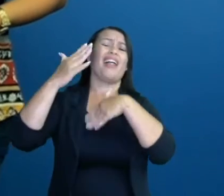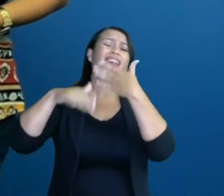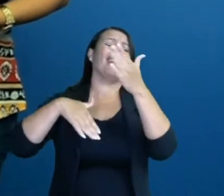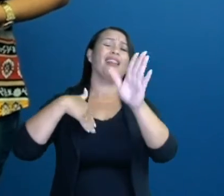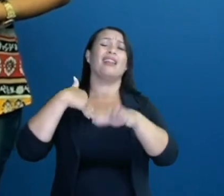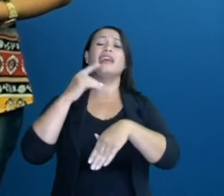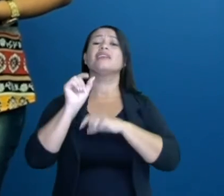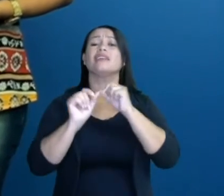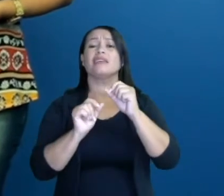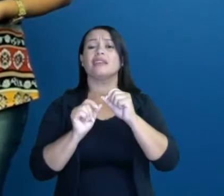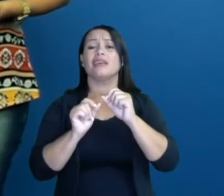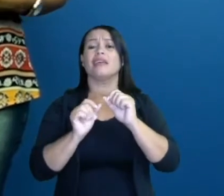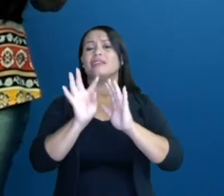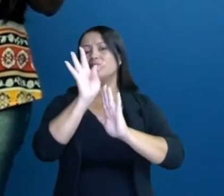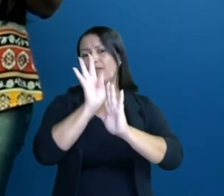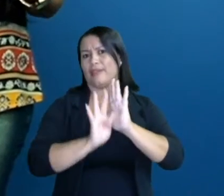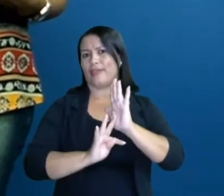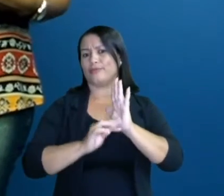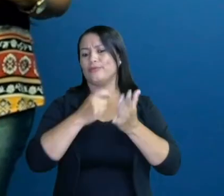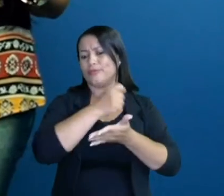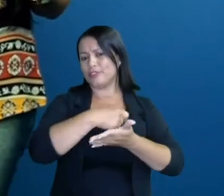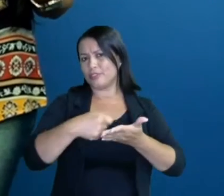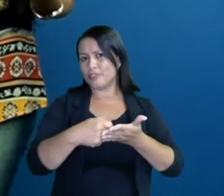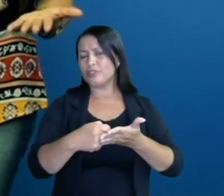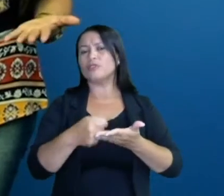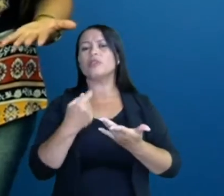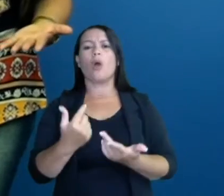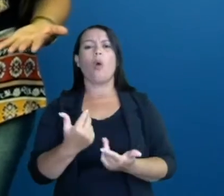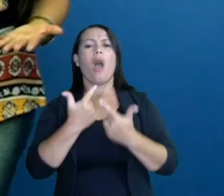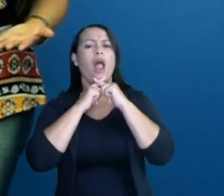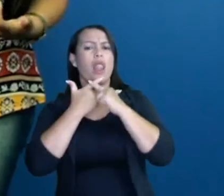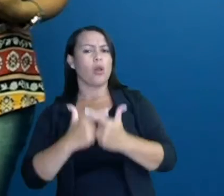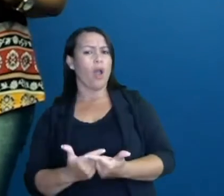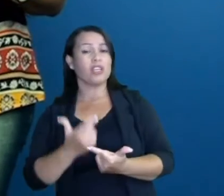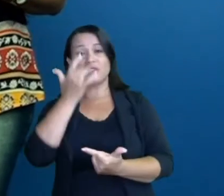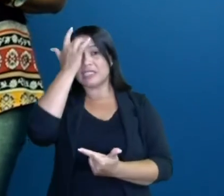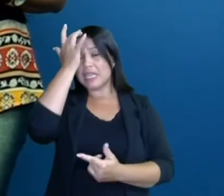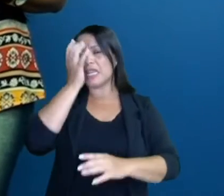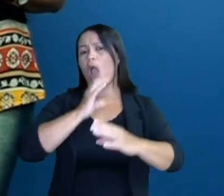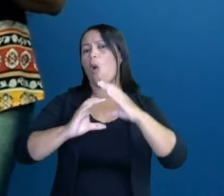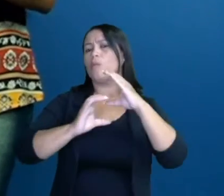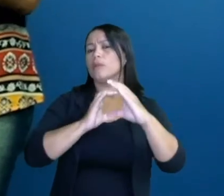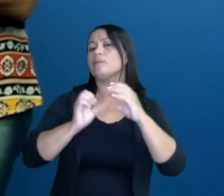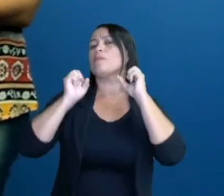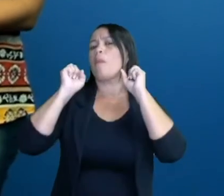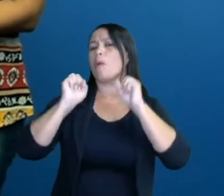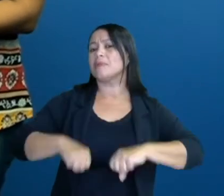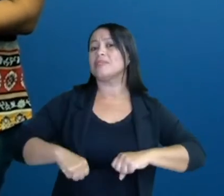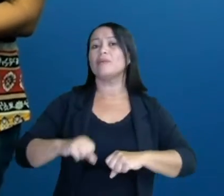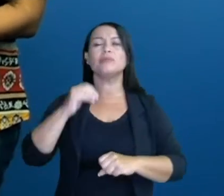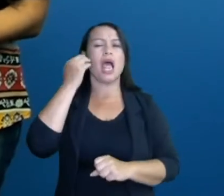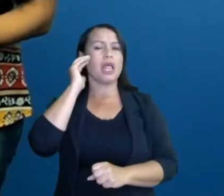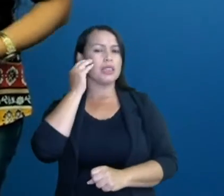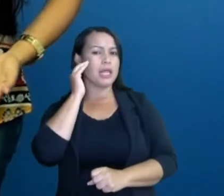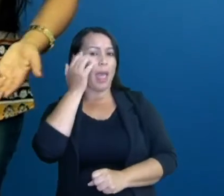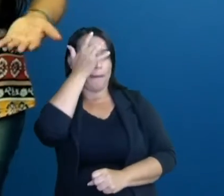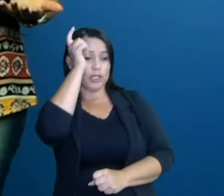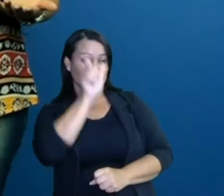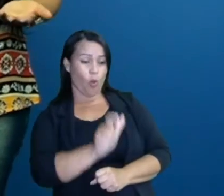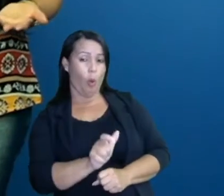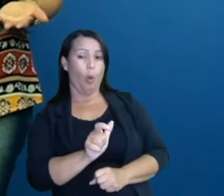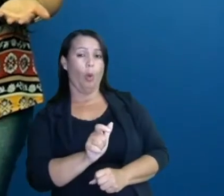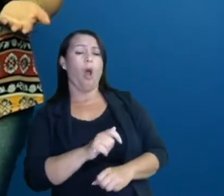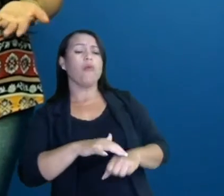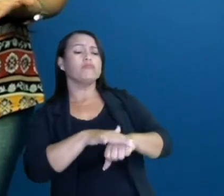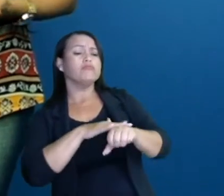escritos, certo? A linguagem ela vai facilitar aí a nossa comunicação para que nós possamos entender o outro e